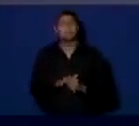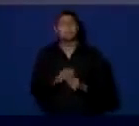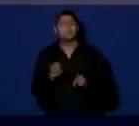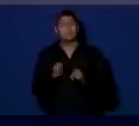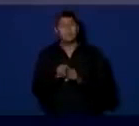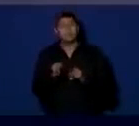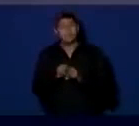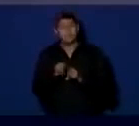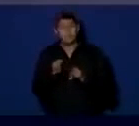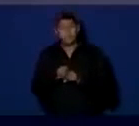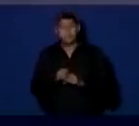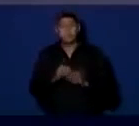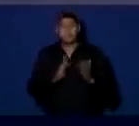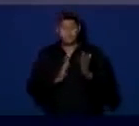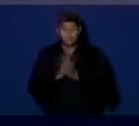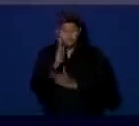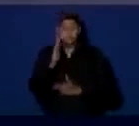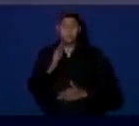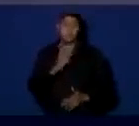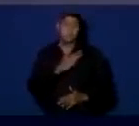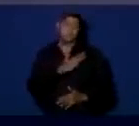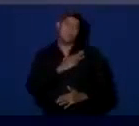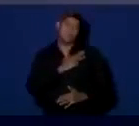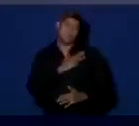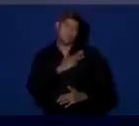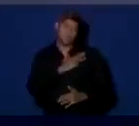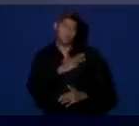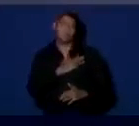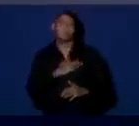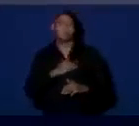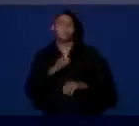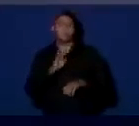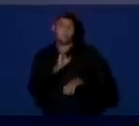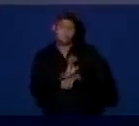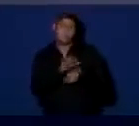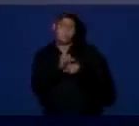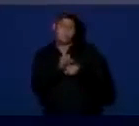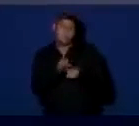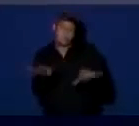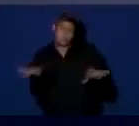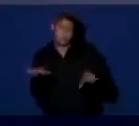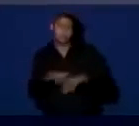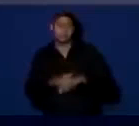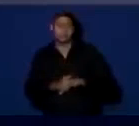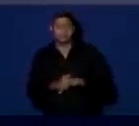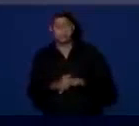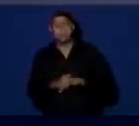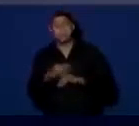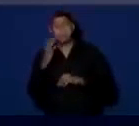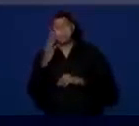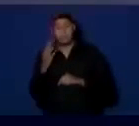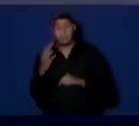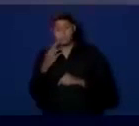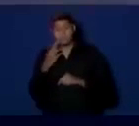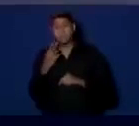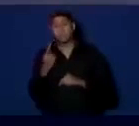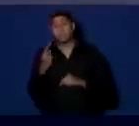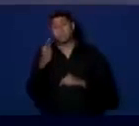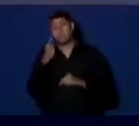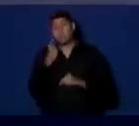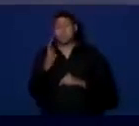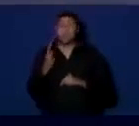eventual vitória do Lula, né, como algo que o Estado vai gastar, mas, evidentemente, eu não acho que dá para sequer